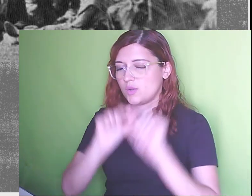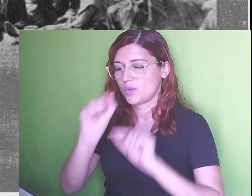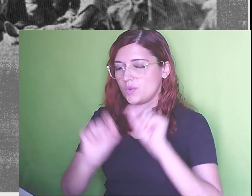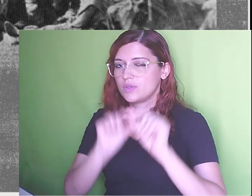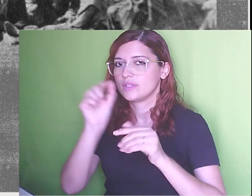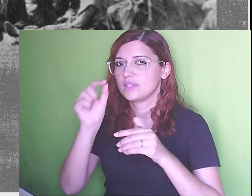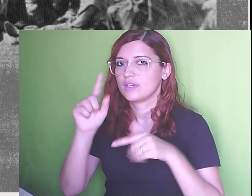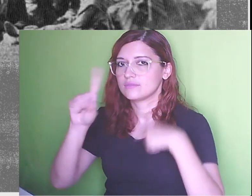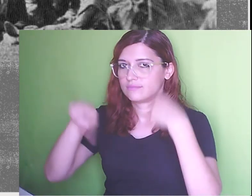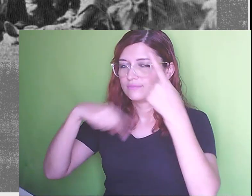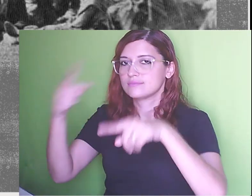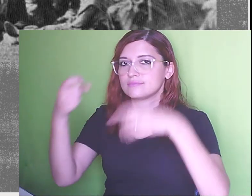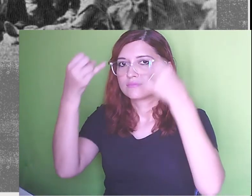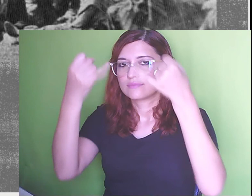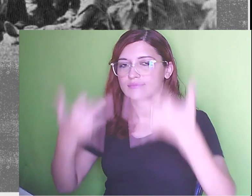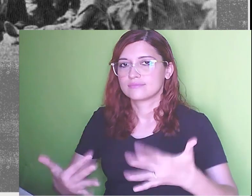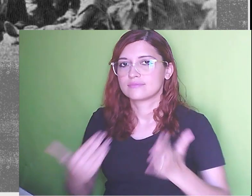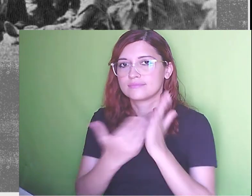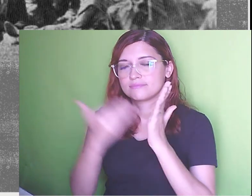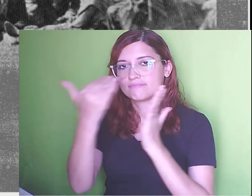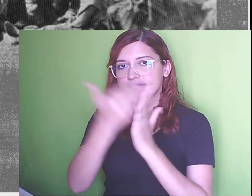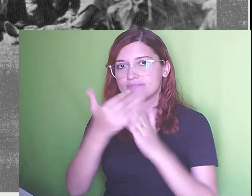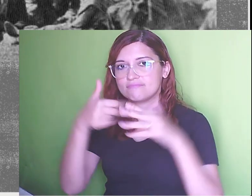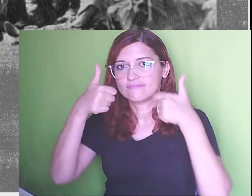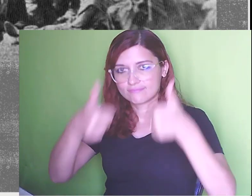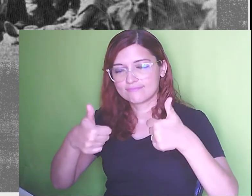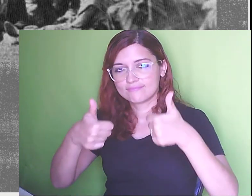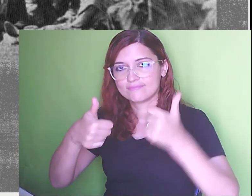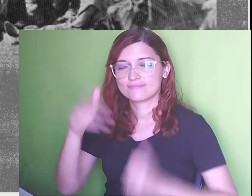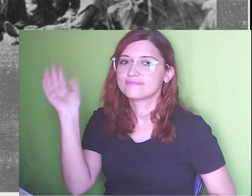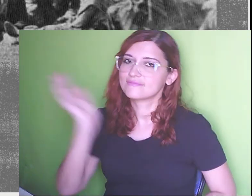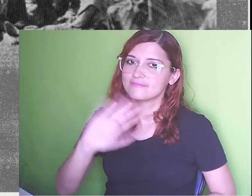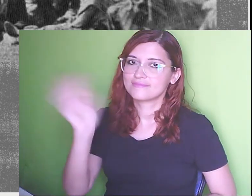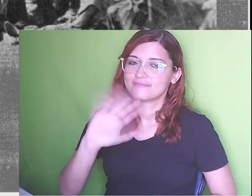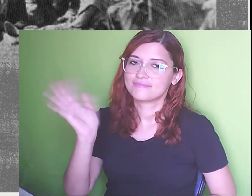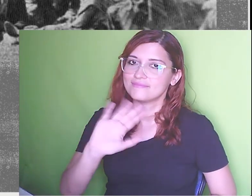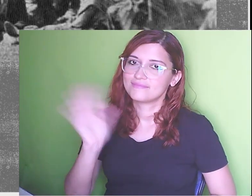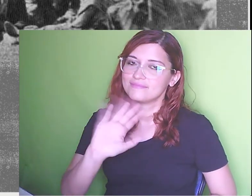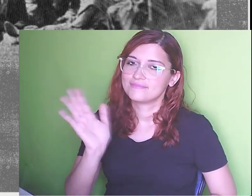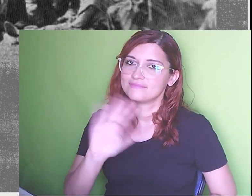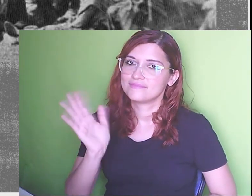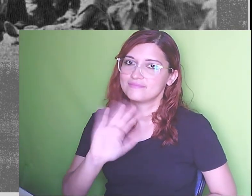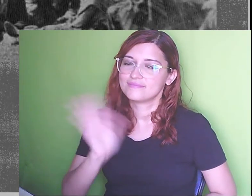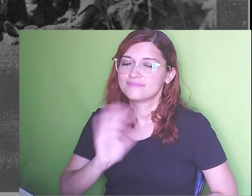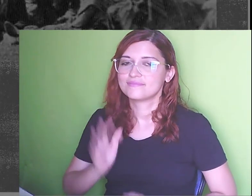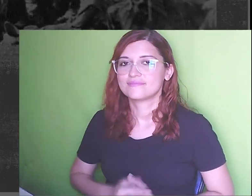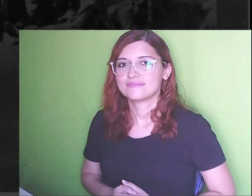O que foi essa república? No próximo vídeo, tá bom? Até mais!